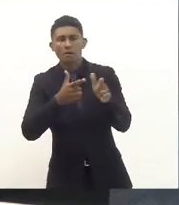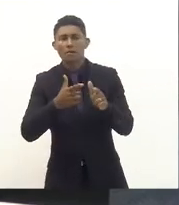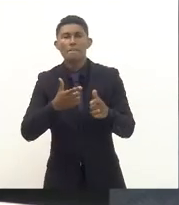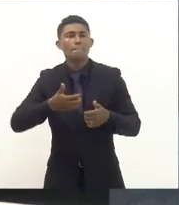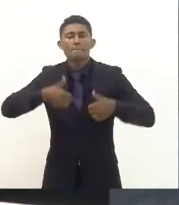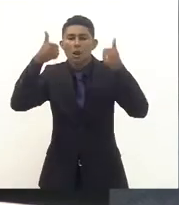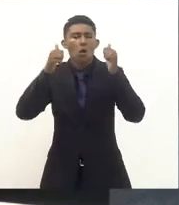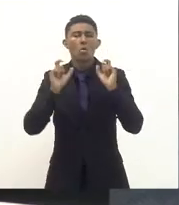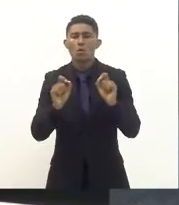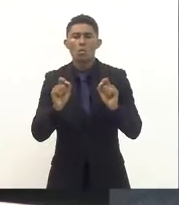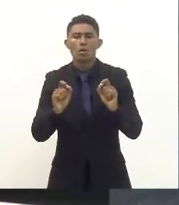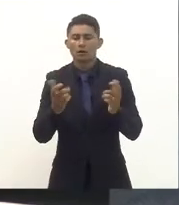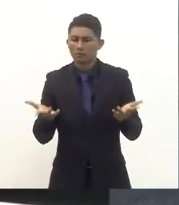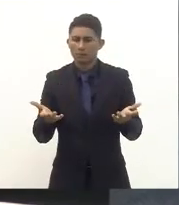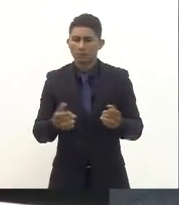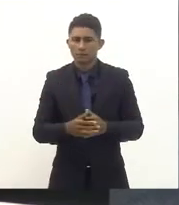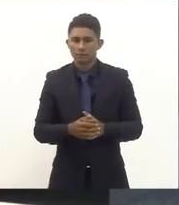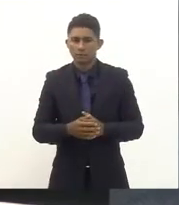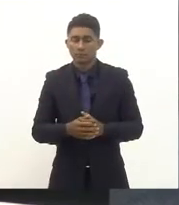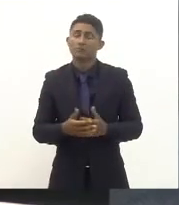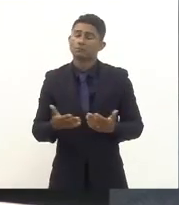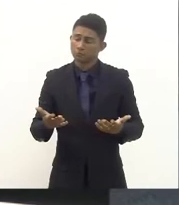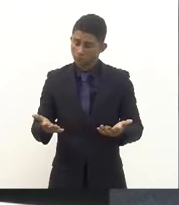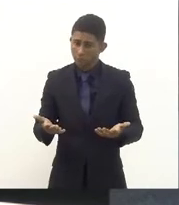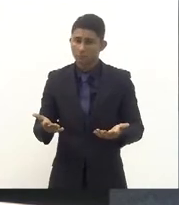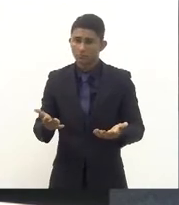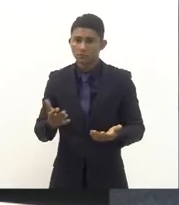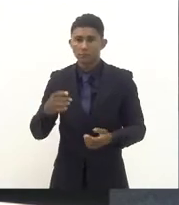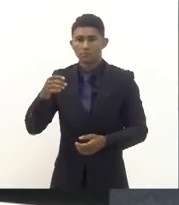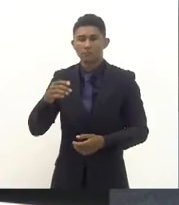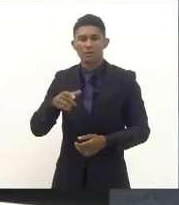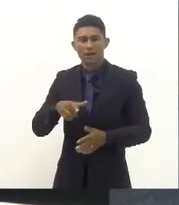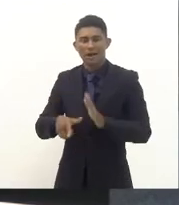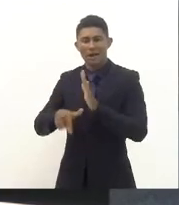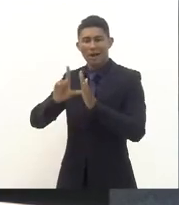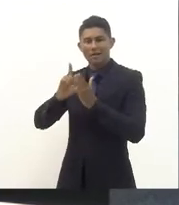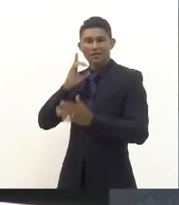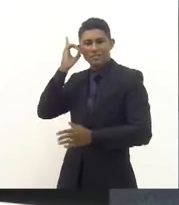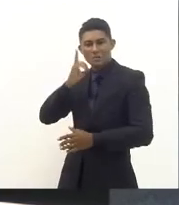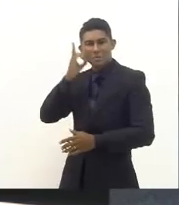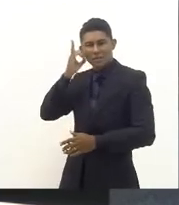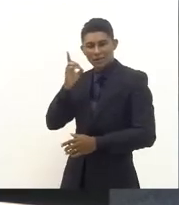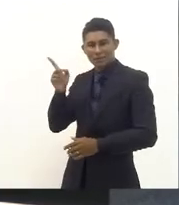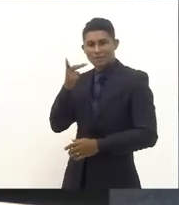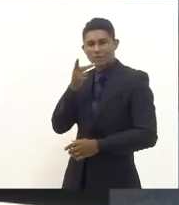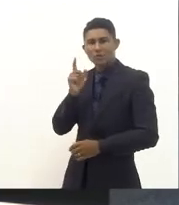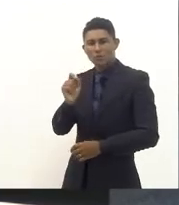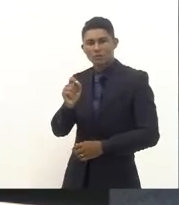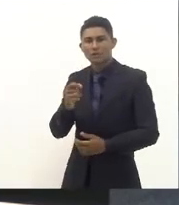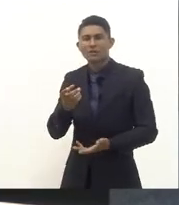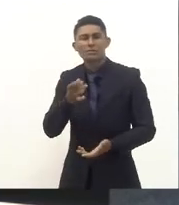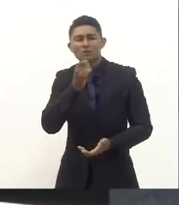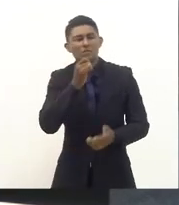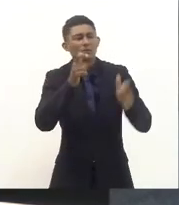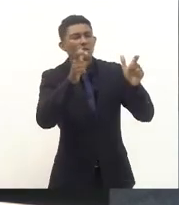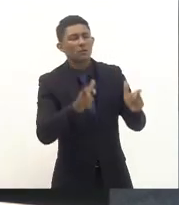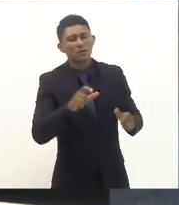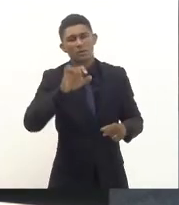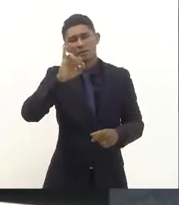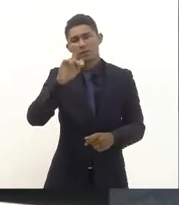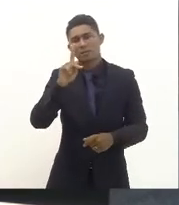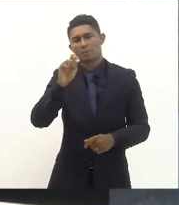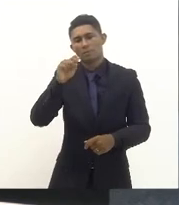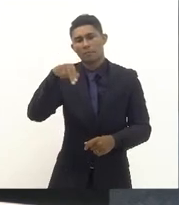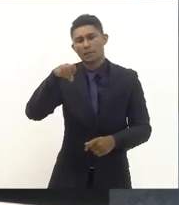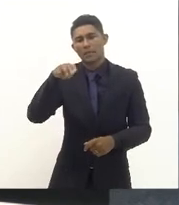simples basta aqui na mesma forma com que o deputado que me antecedeu falou o seguinte não porque Ipanema é